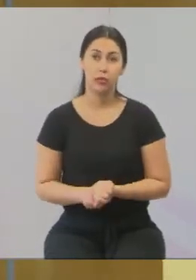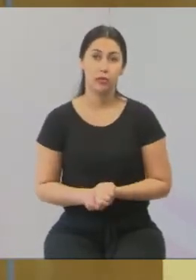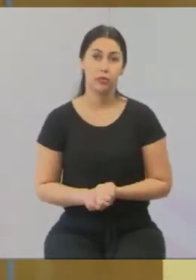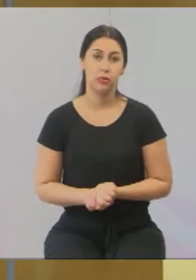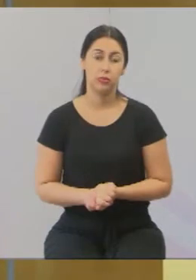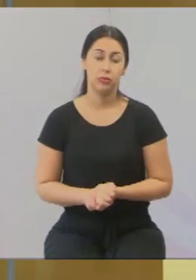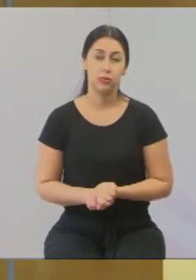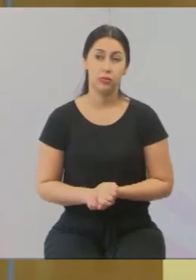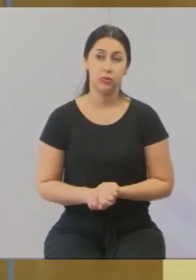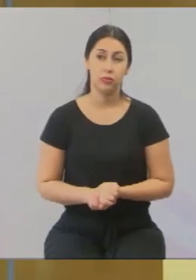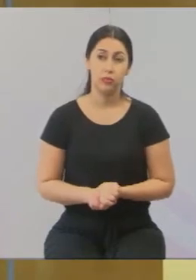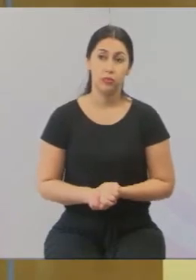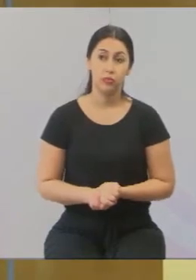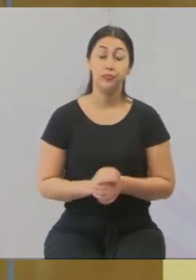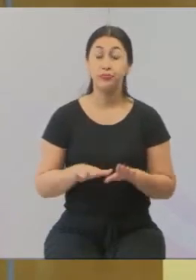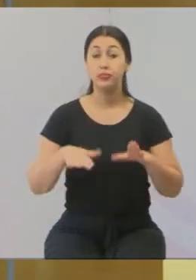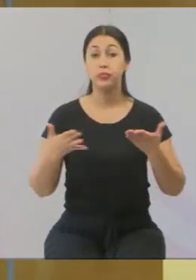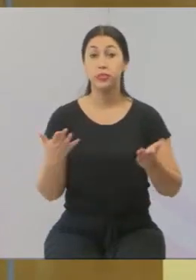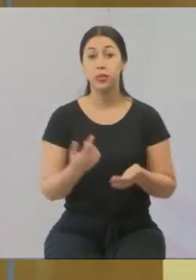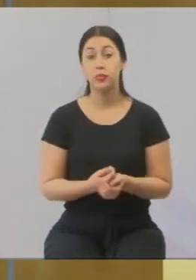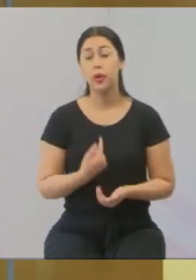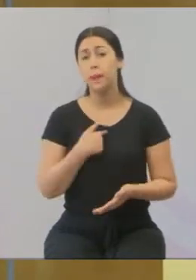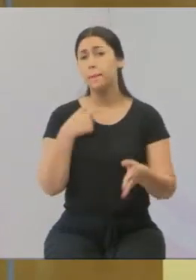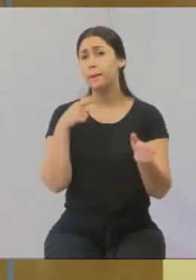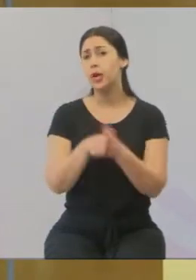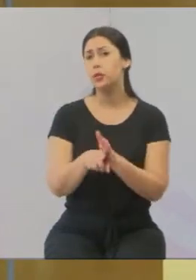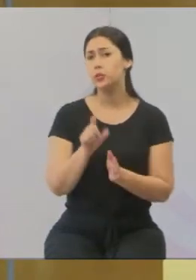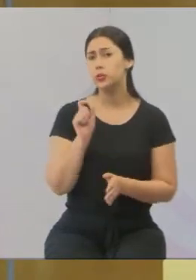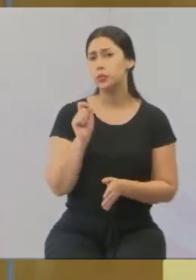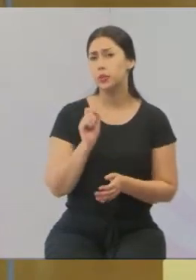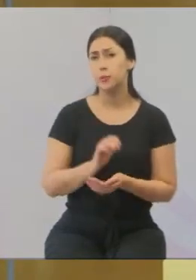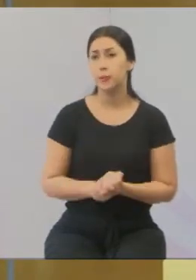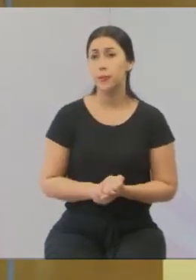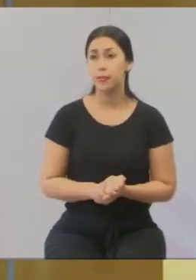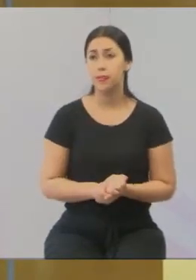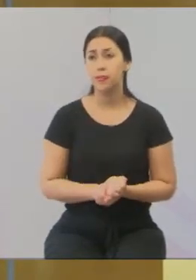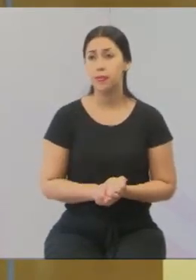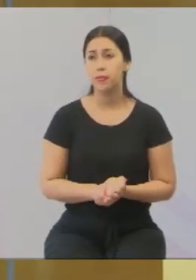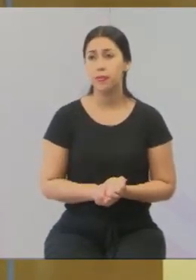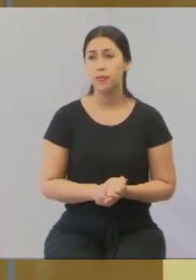algum tipo de serviço. Então, a minha pergunta é: onde estão